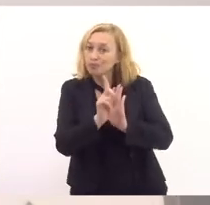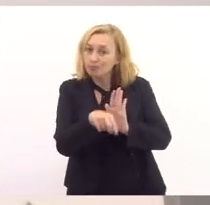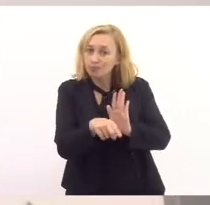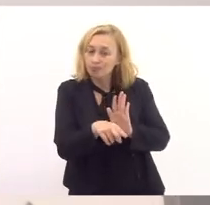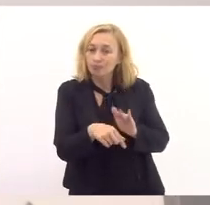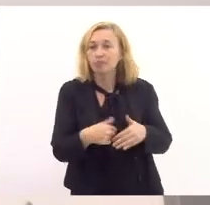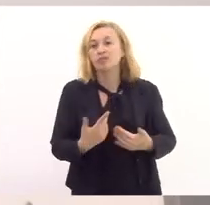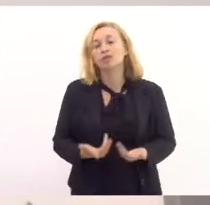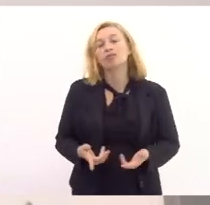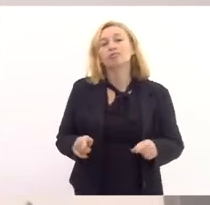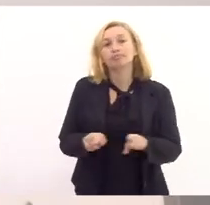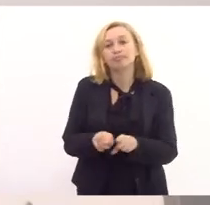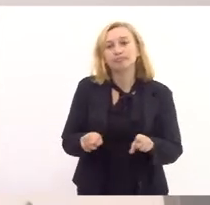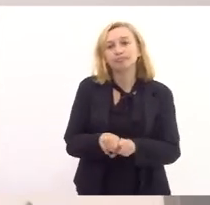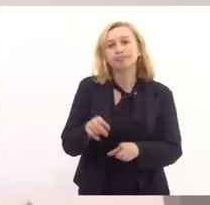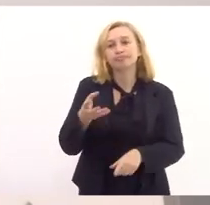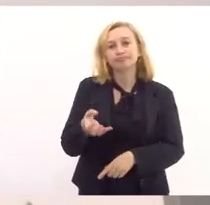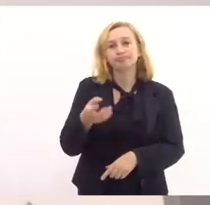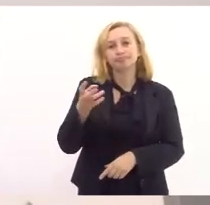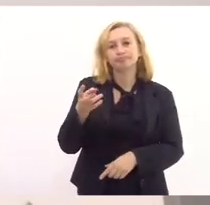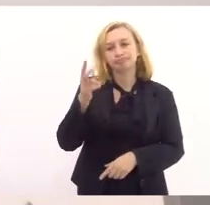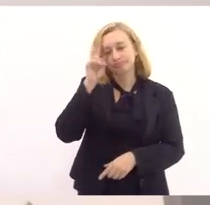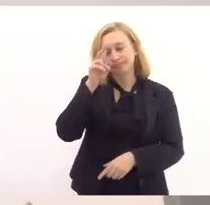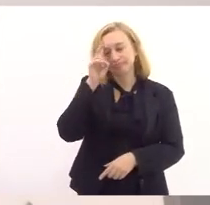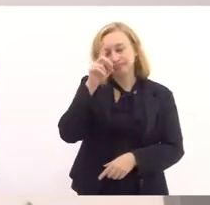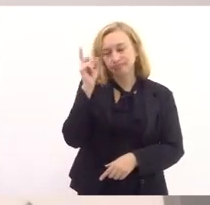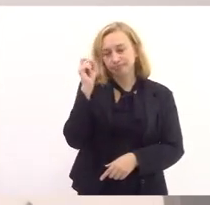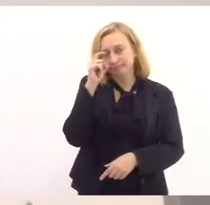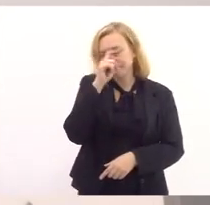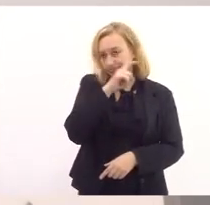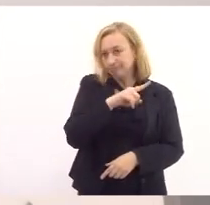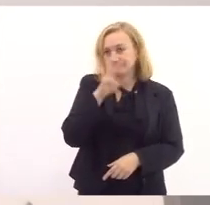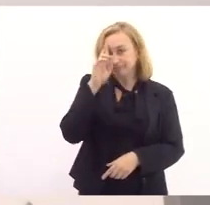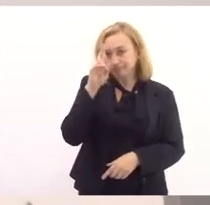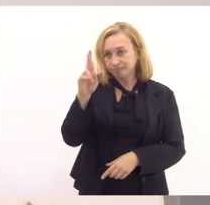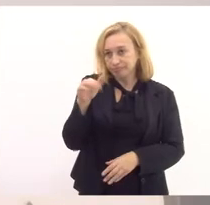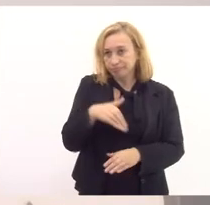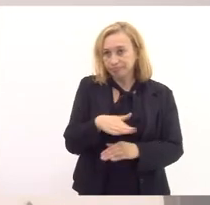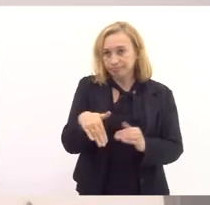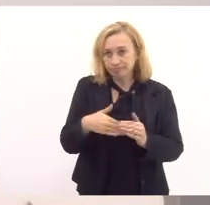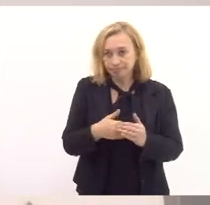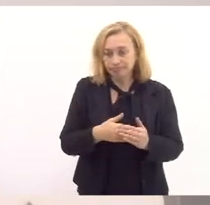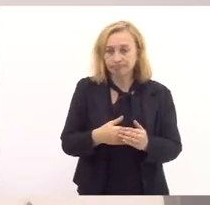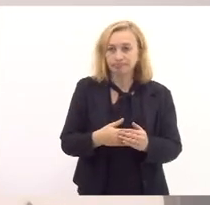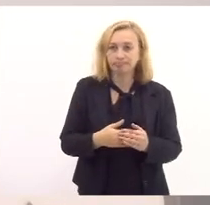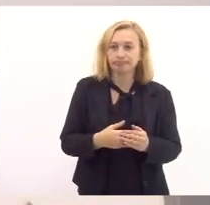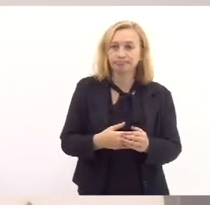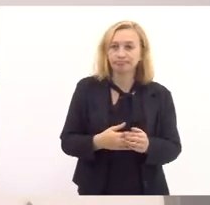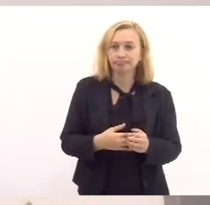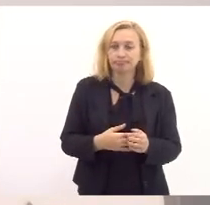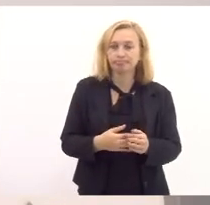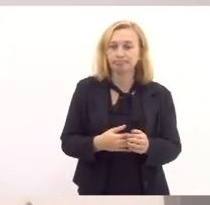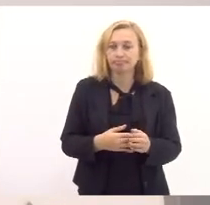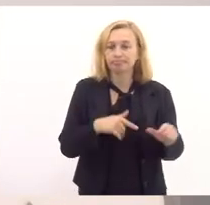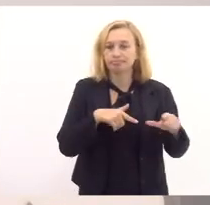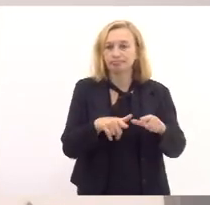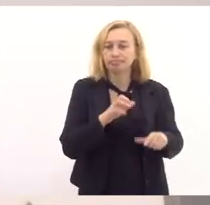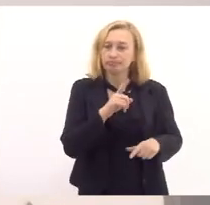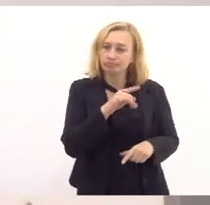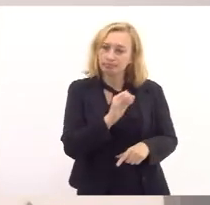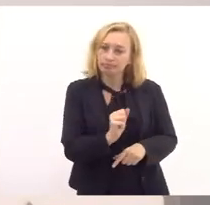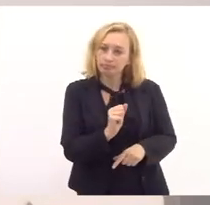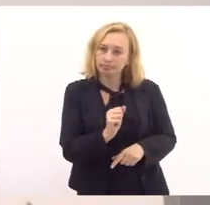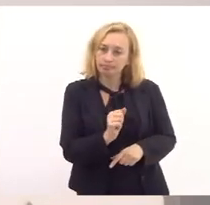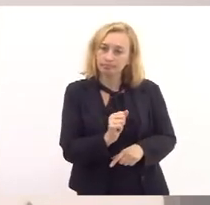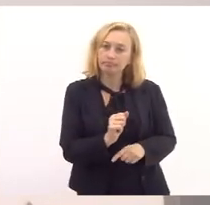E eu também queria lembrar, é difícil para o senhor e para todos que têm passado pela agência, que a